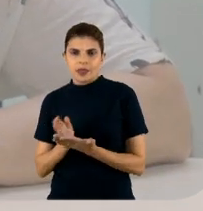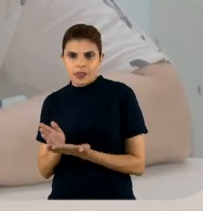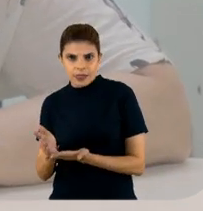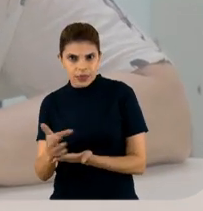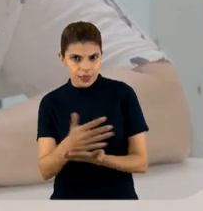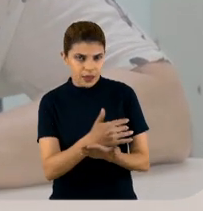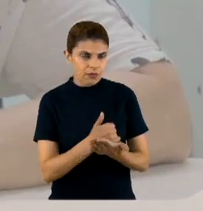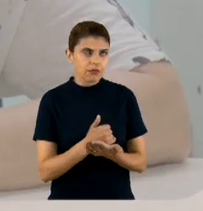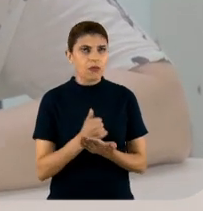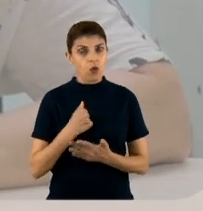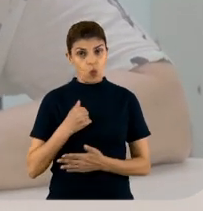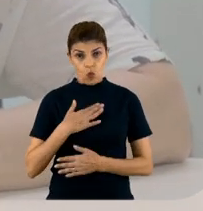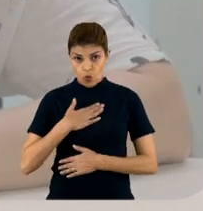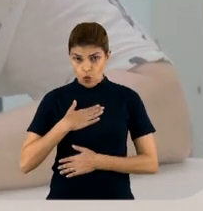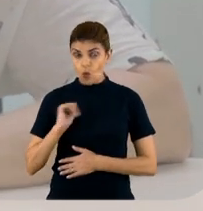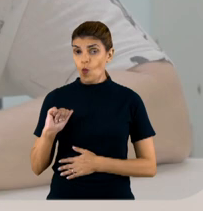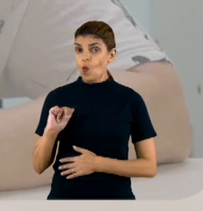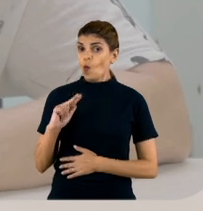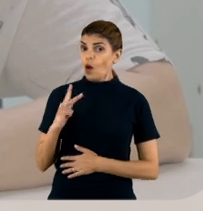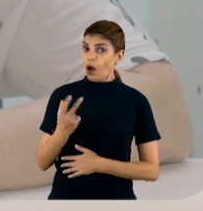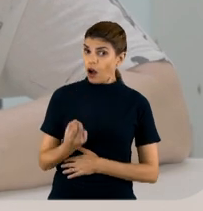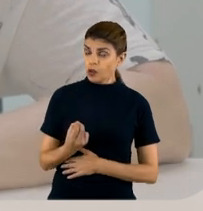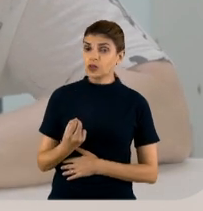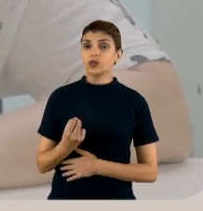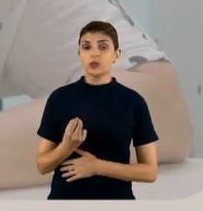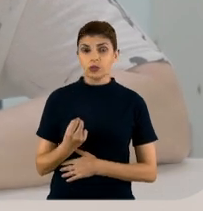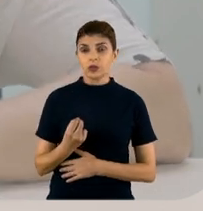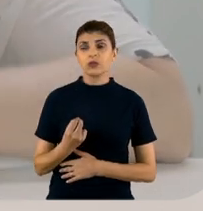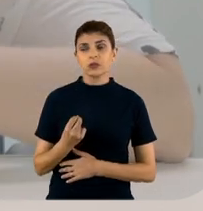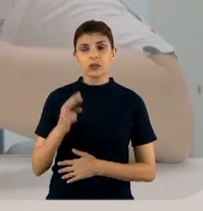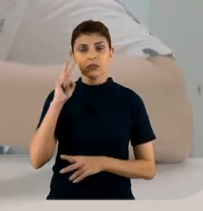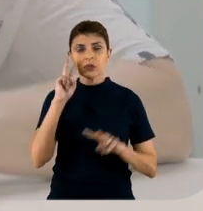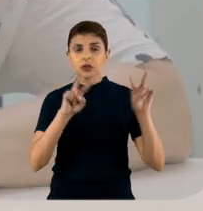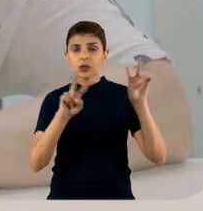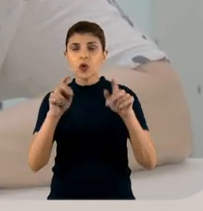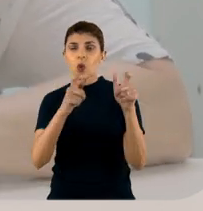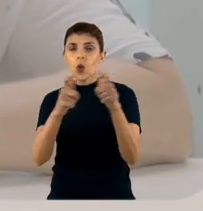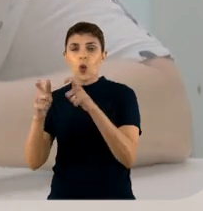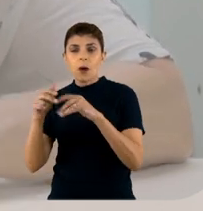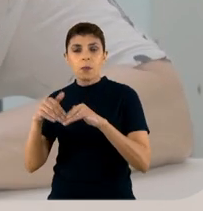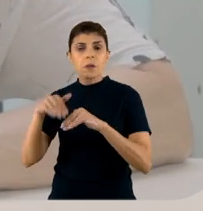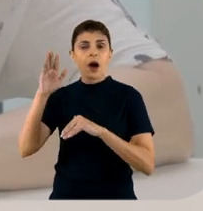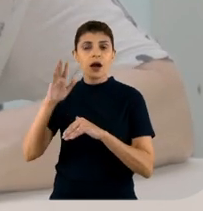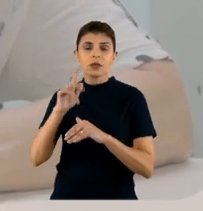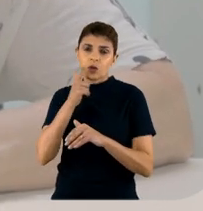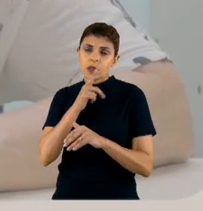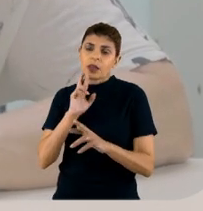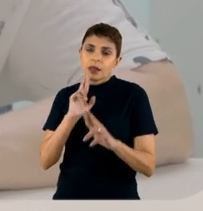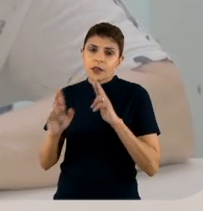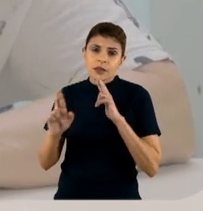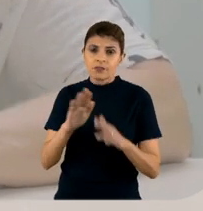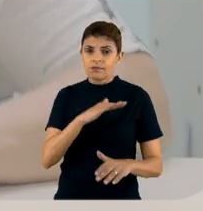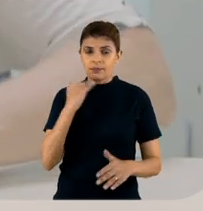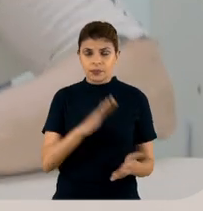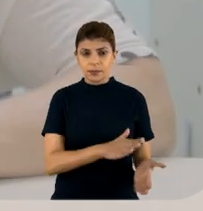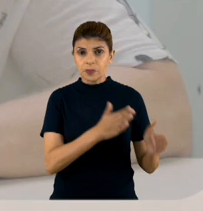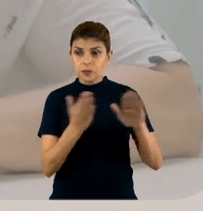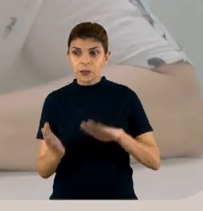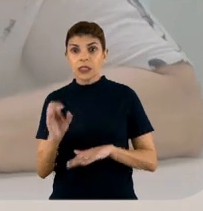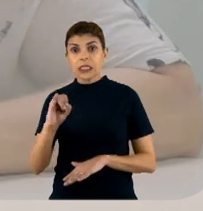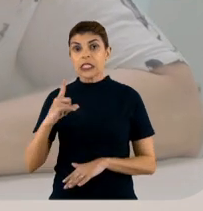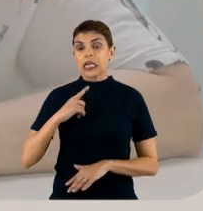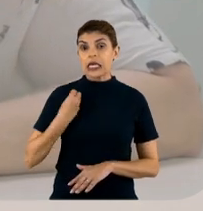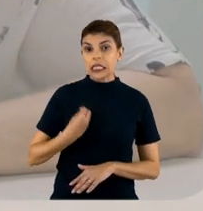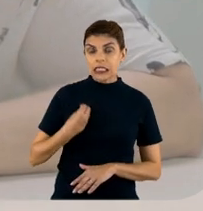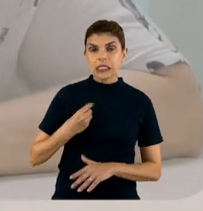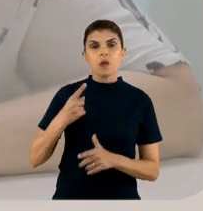eh eu acho que que o os lugares que estão fazendo mais necrop vão talvez responder isso melhor pra gente se